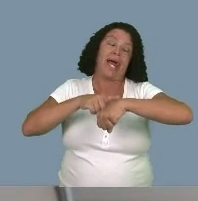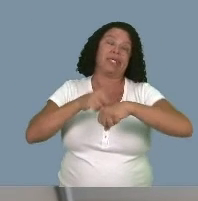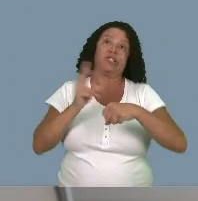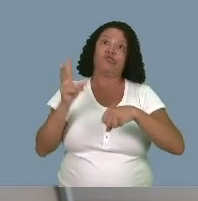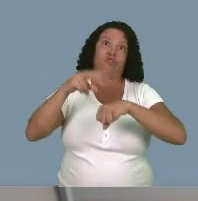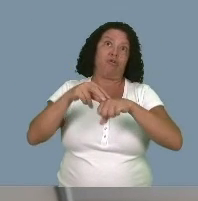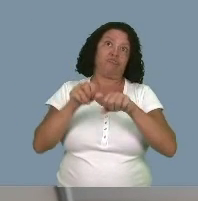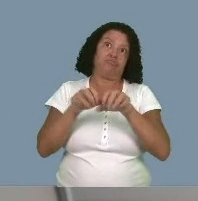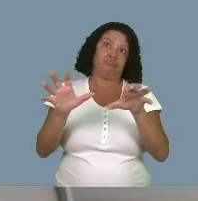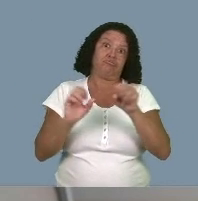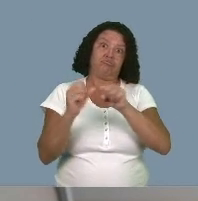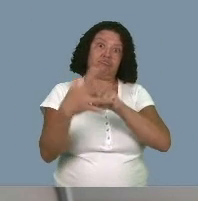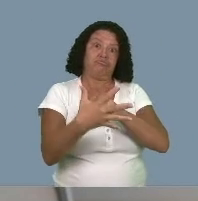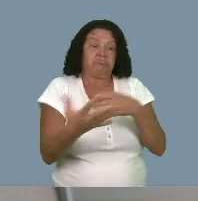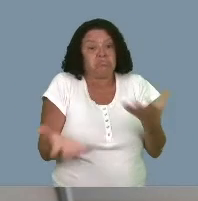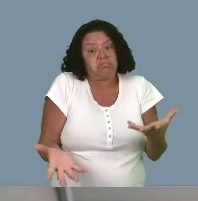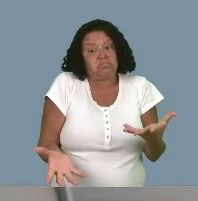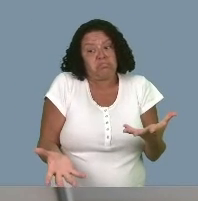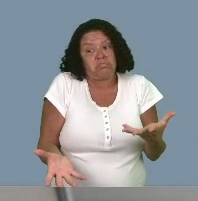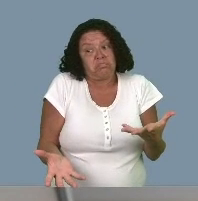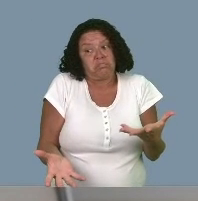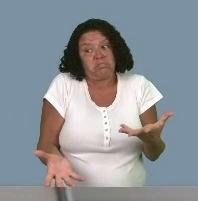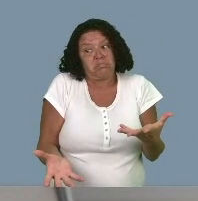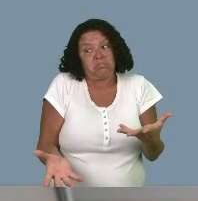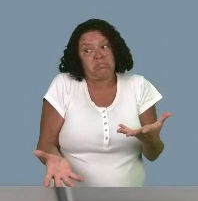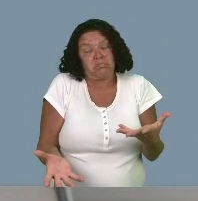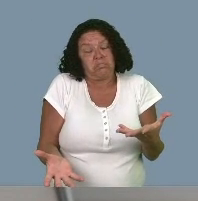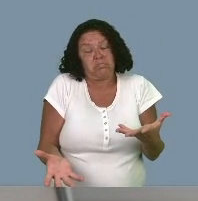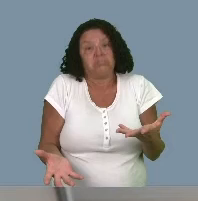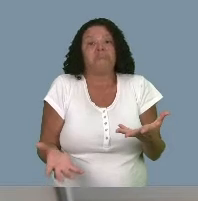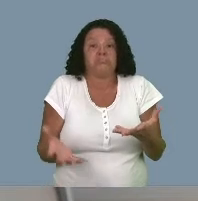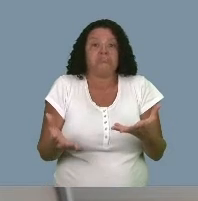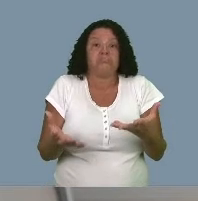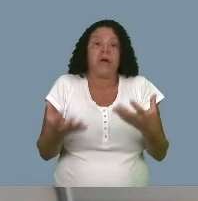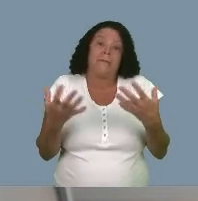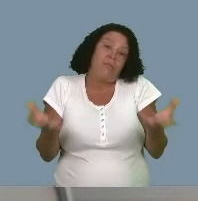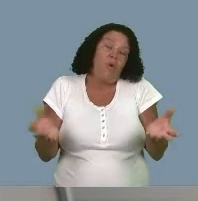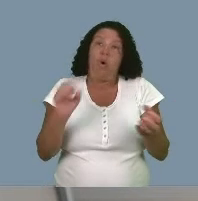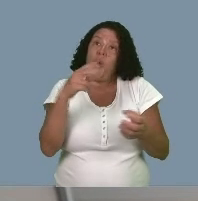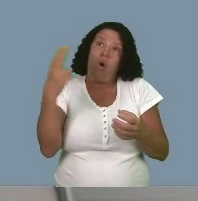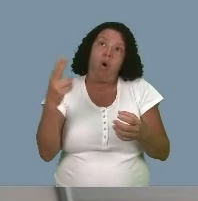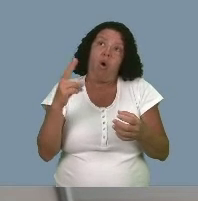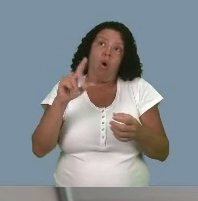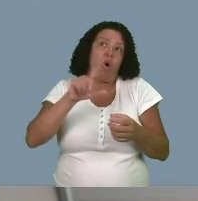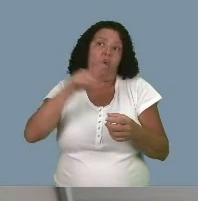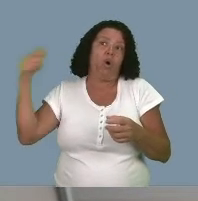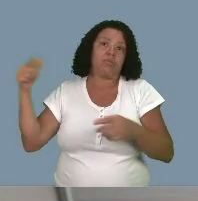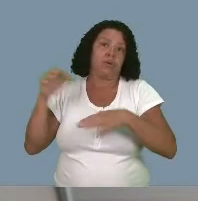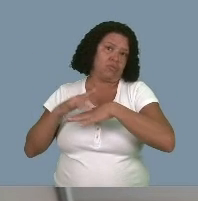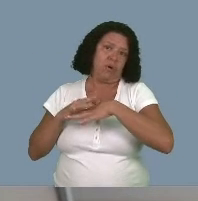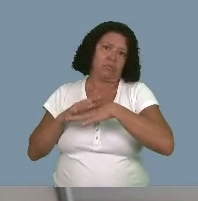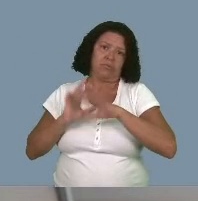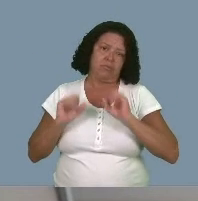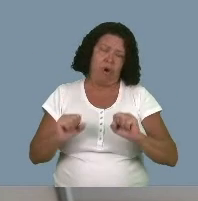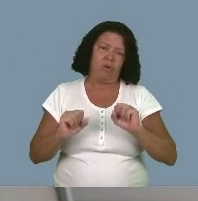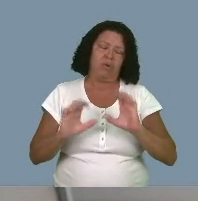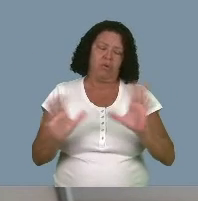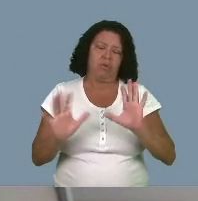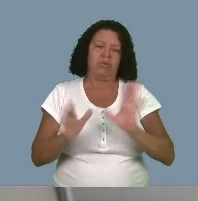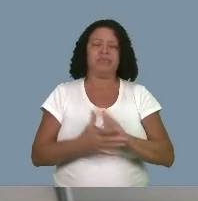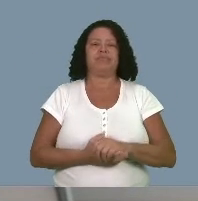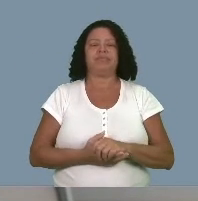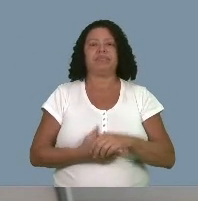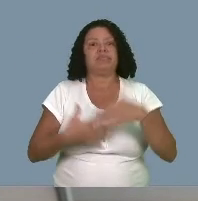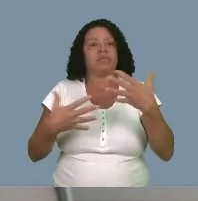coronavírus, por uma repercussão de algum adoecimento do coronavírus, mas mesmo também por outras causas, né? E aí